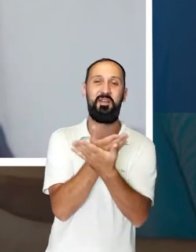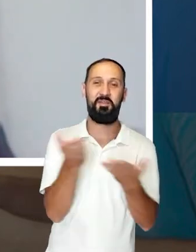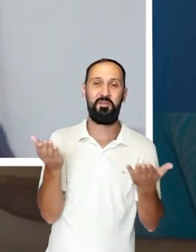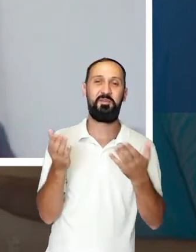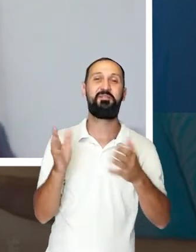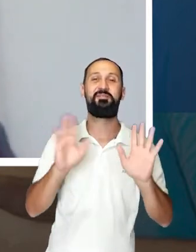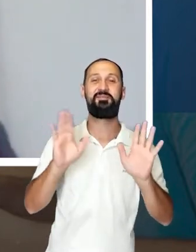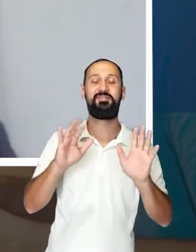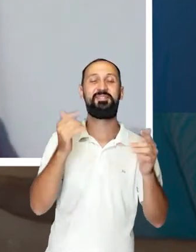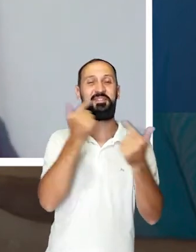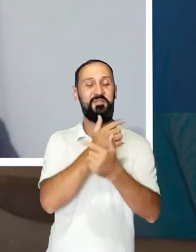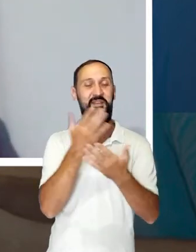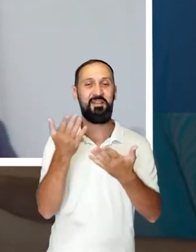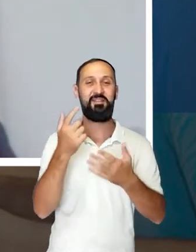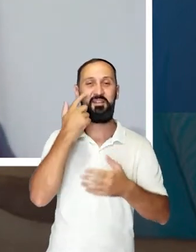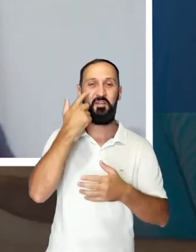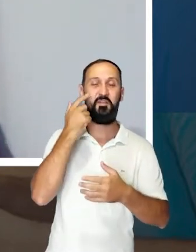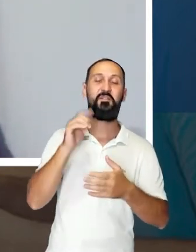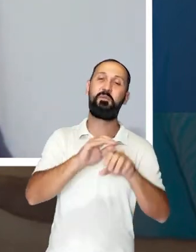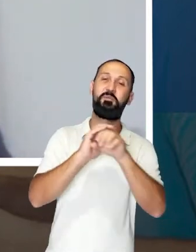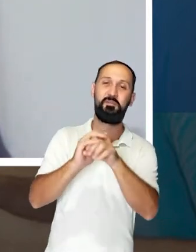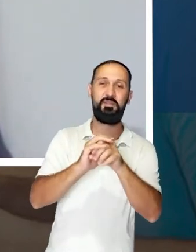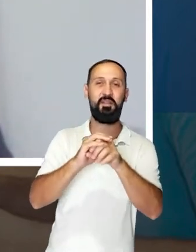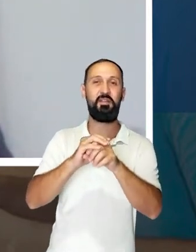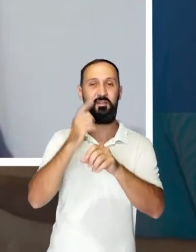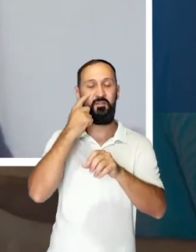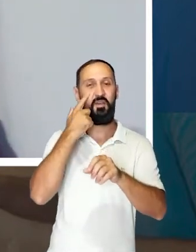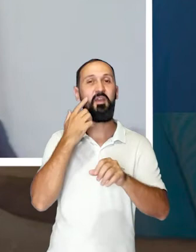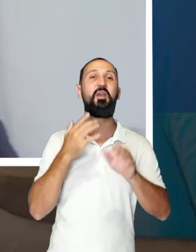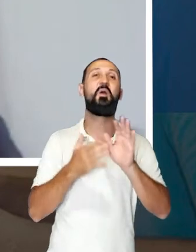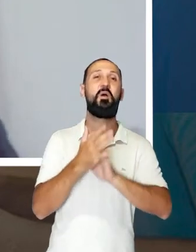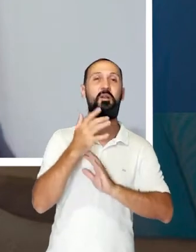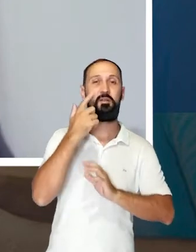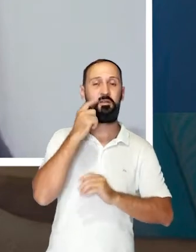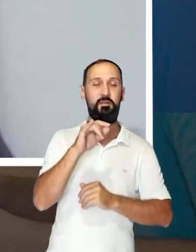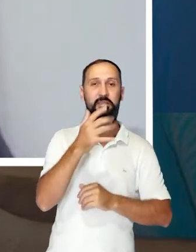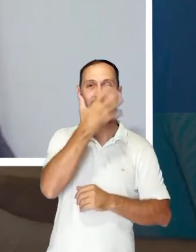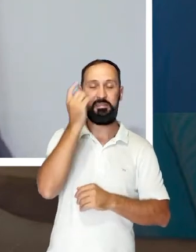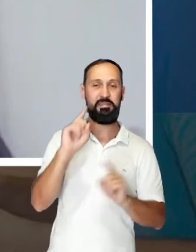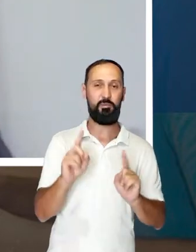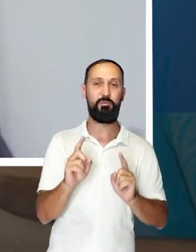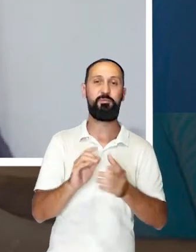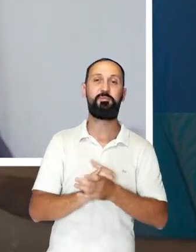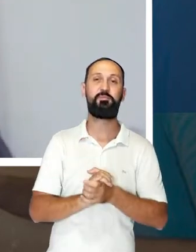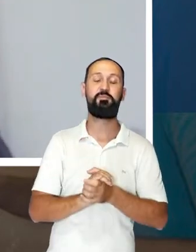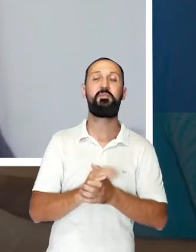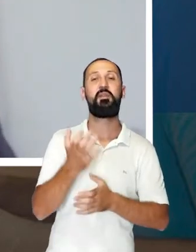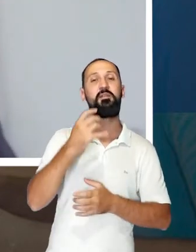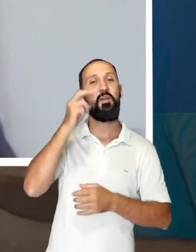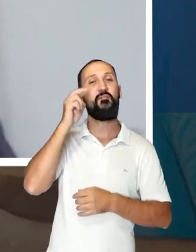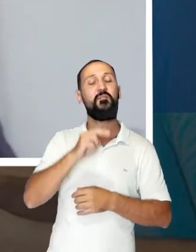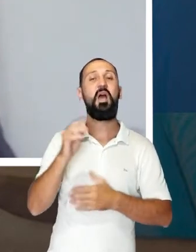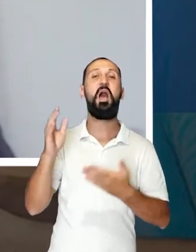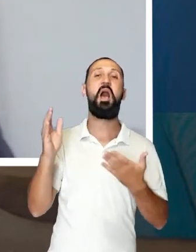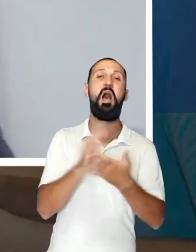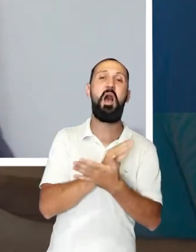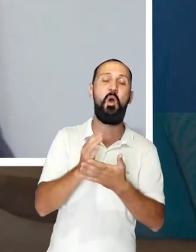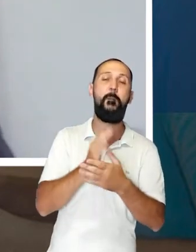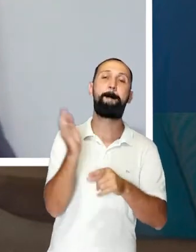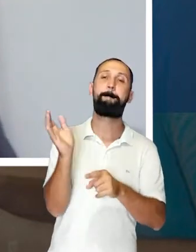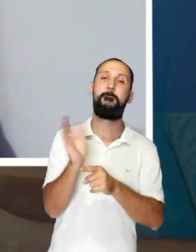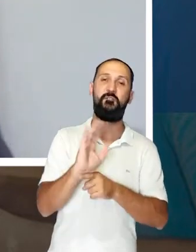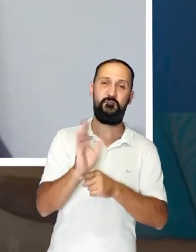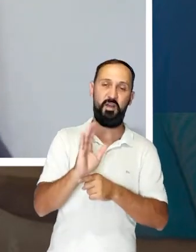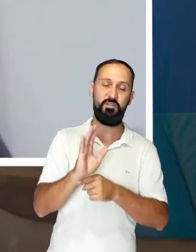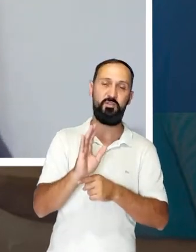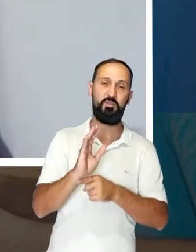abraço a todo mundo, divirtam-se, quem quiser ver os drinks, vai lá. E outra coisa, sim, deixa eu esquecer, quem quiser assistir